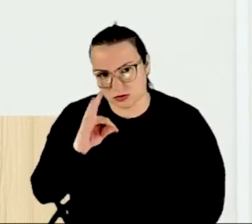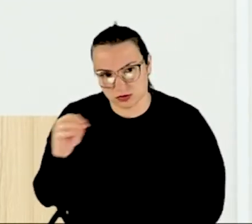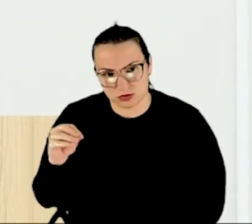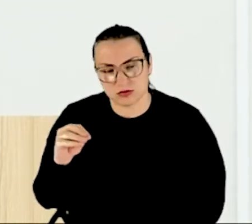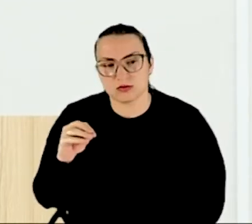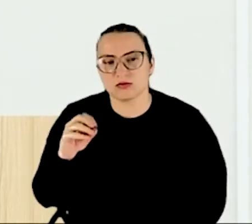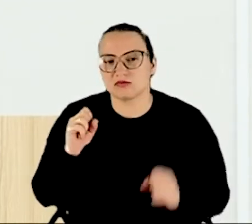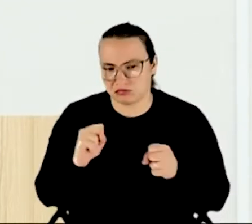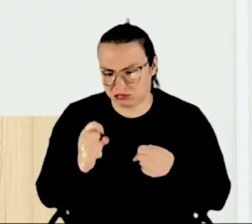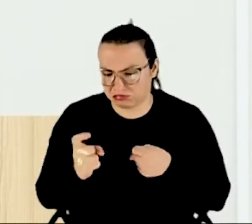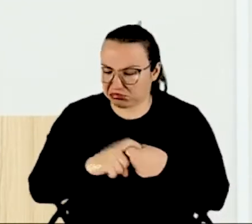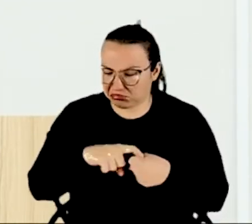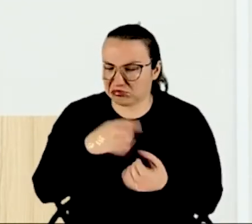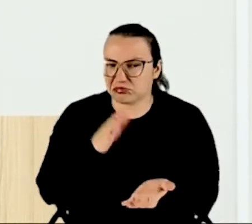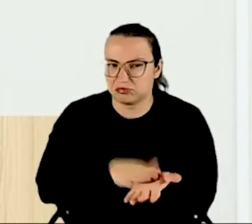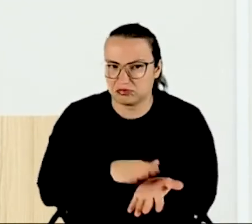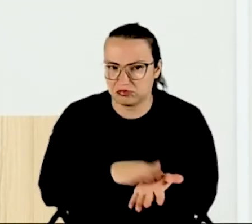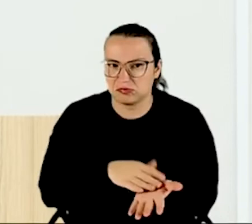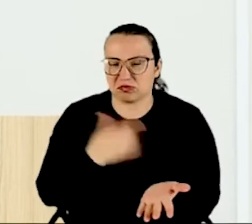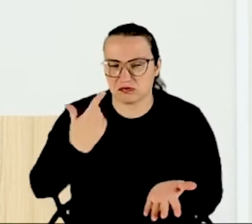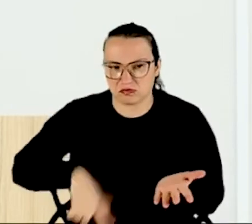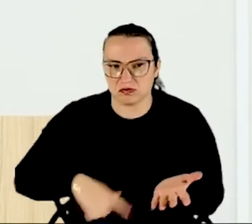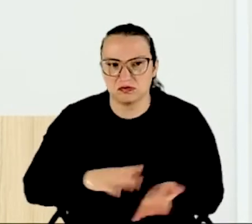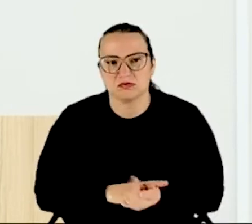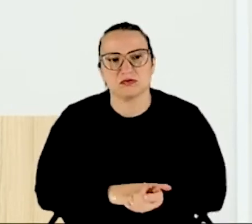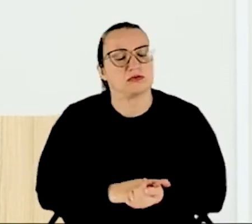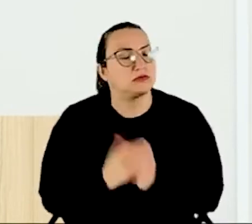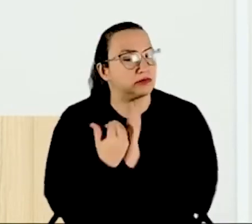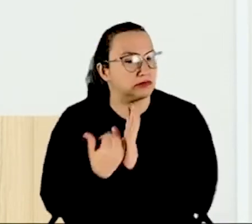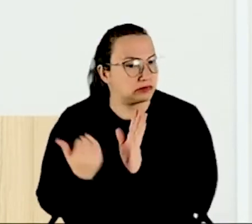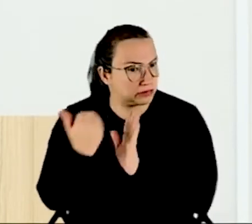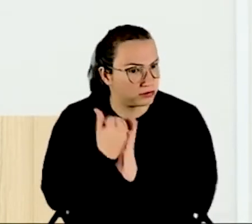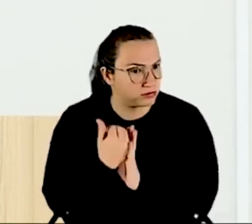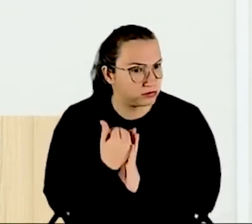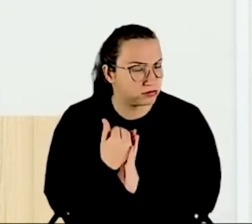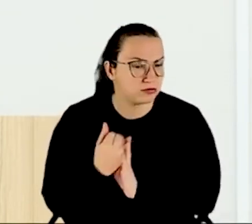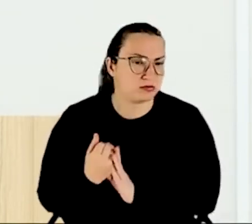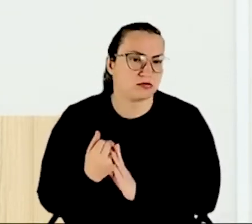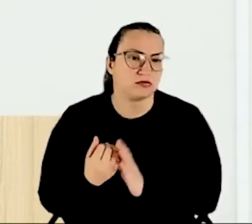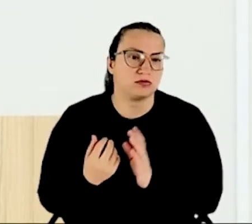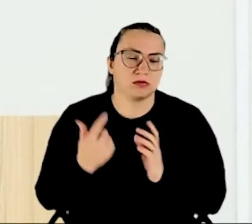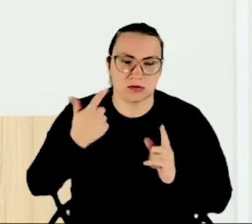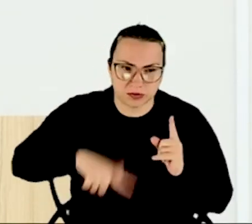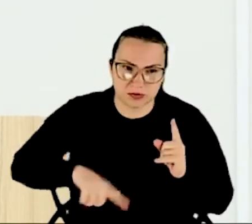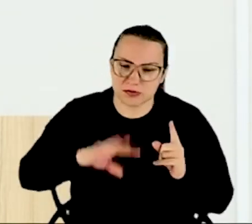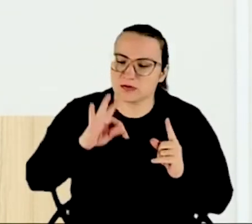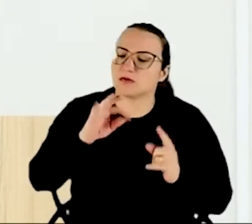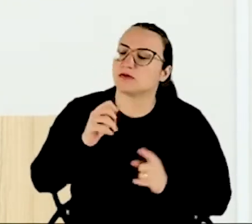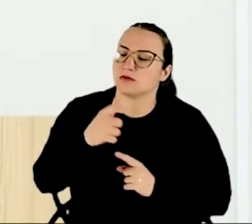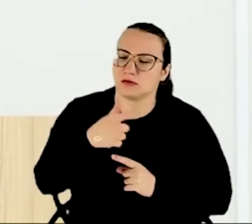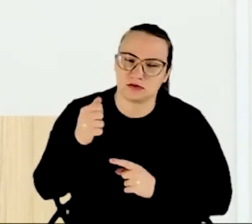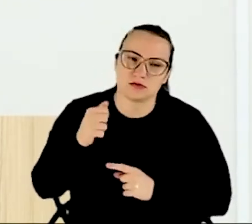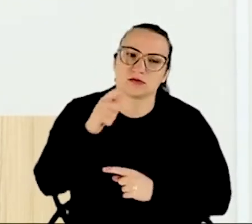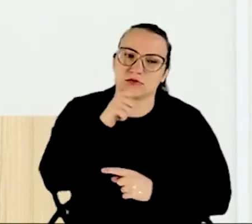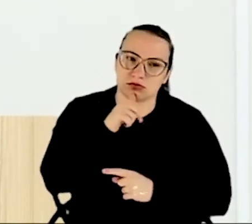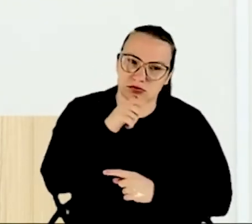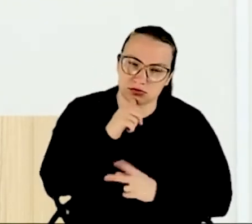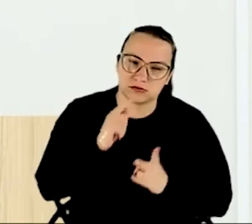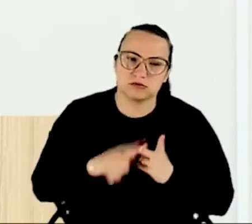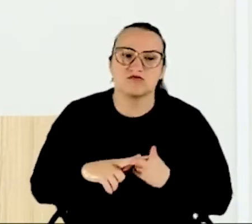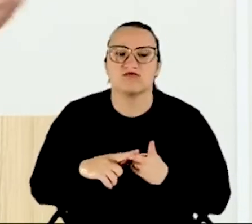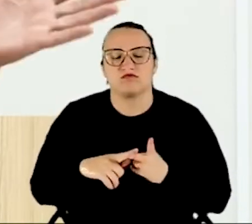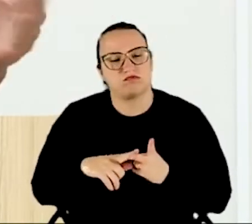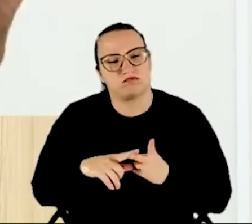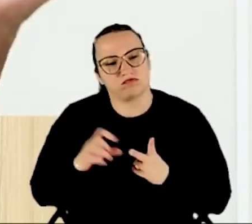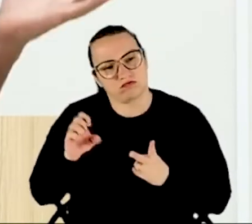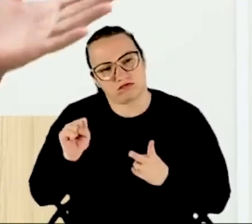pode voltar a ser cobrado. Então aí vai vir essa conta para nós também, em cima dessa taxa de água, vai vir também, provavelmente,